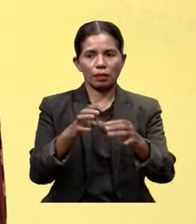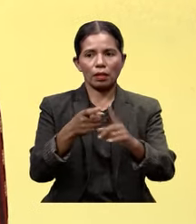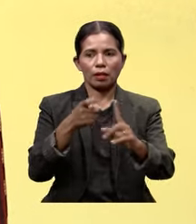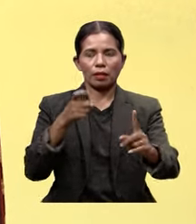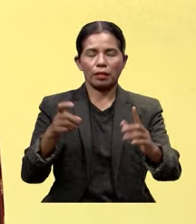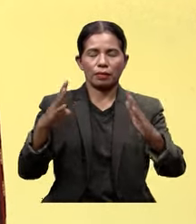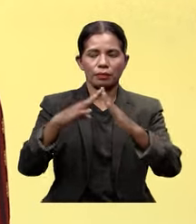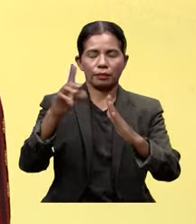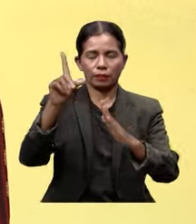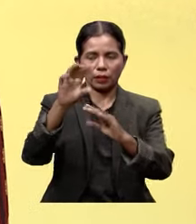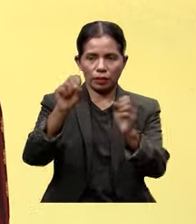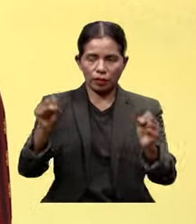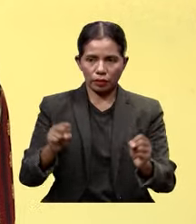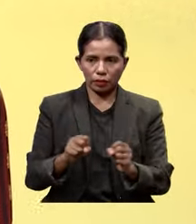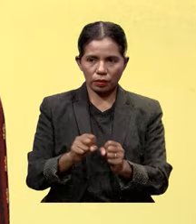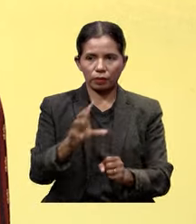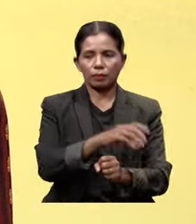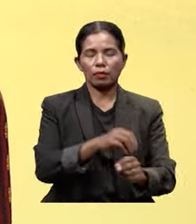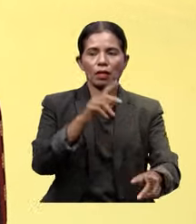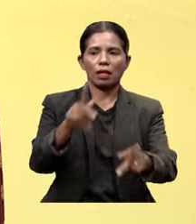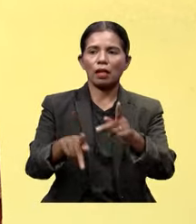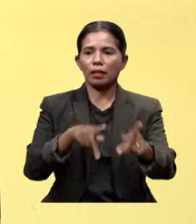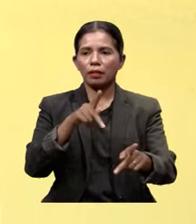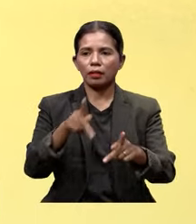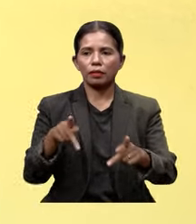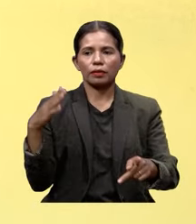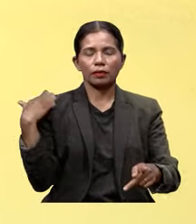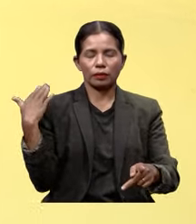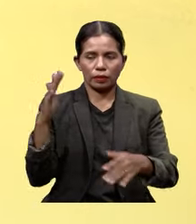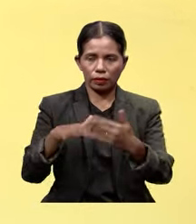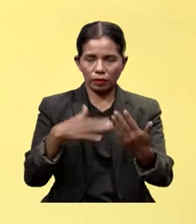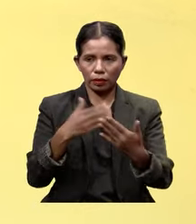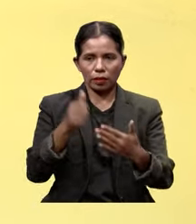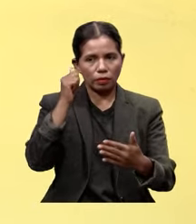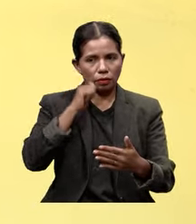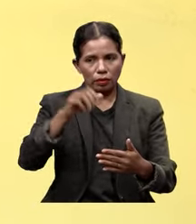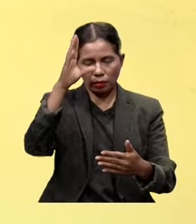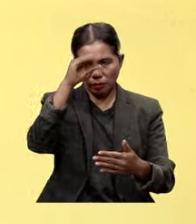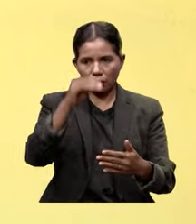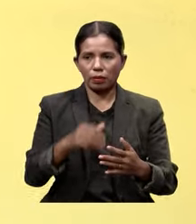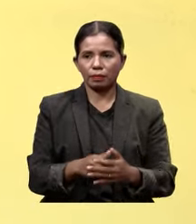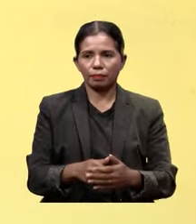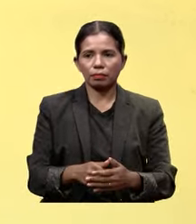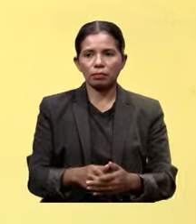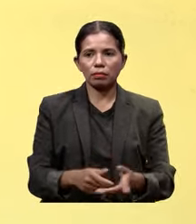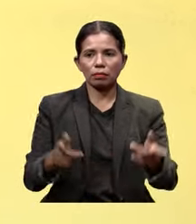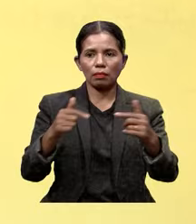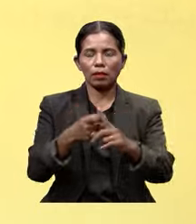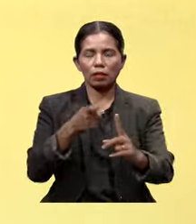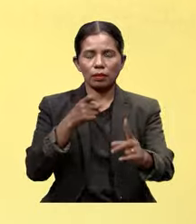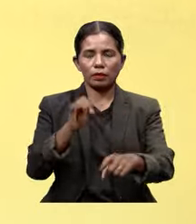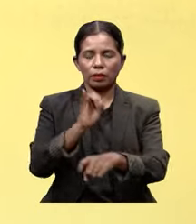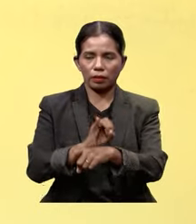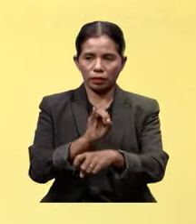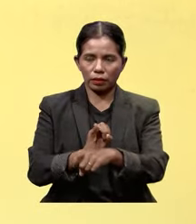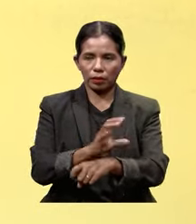liana in sepsuku, no mos ema juventude sira, feto mane, mai mos husi parte igreja,